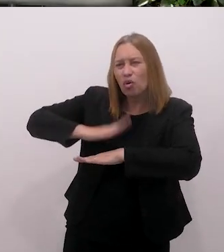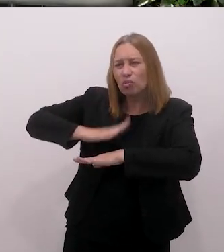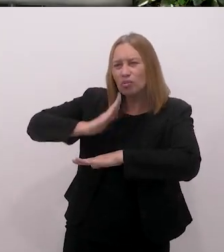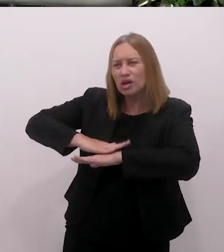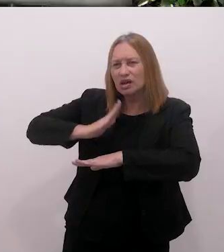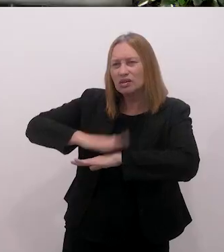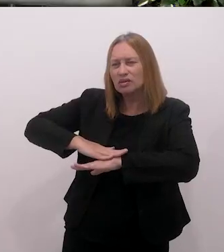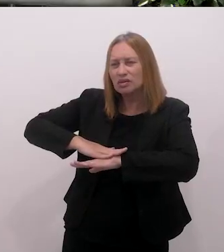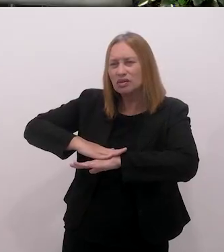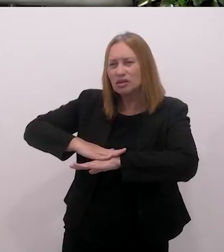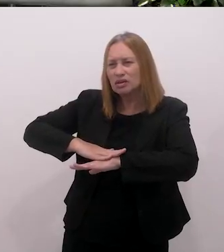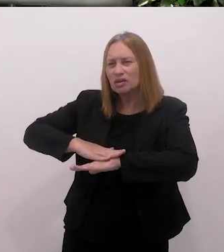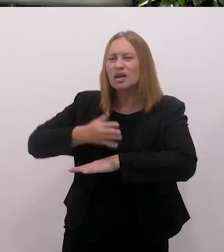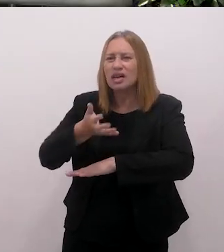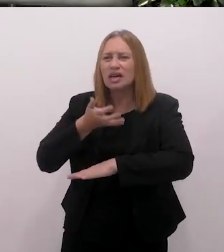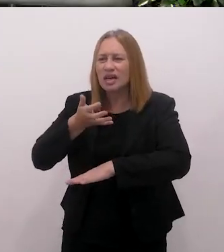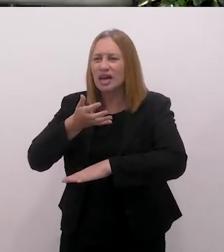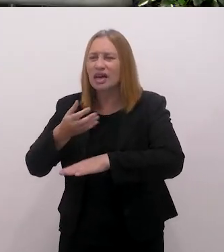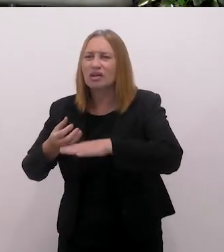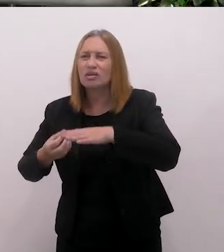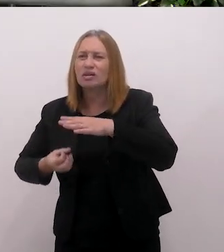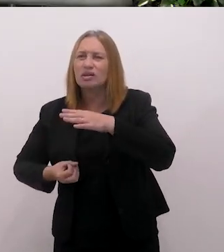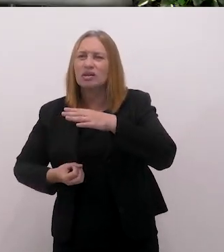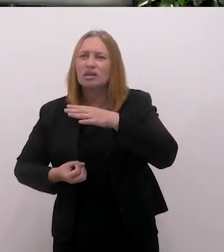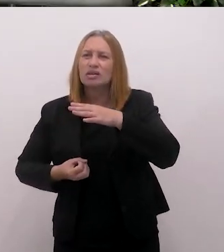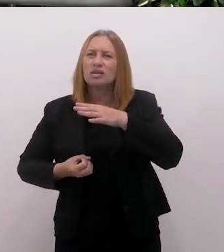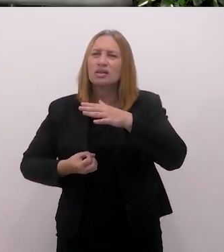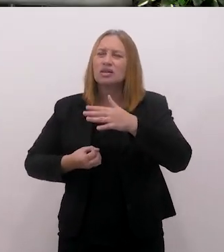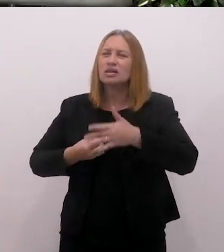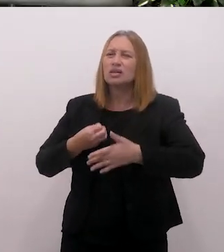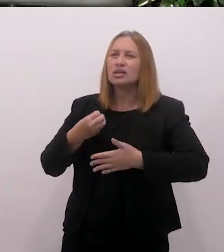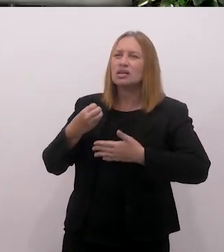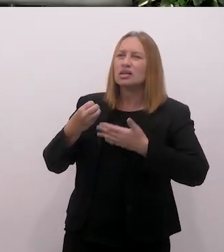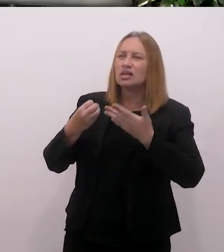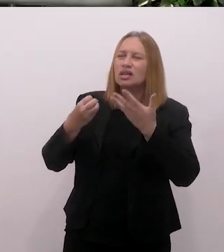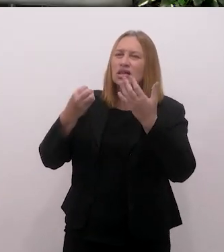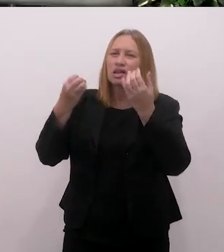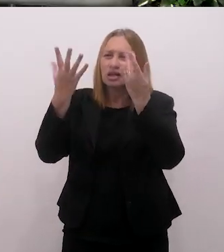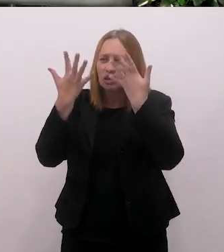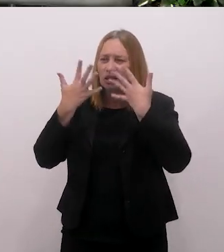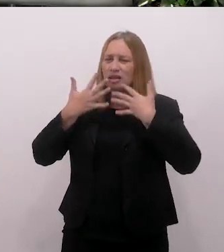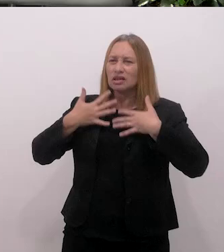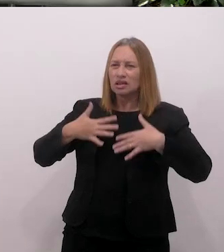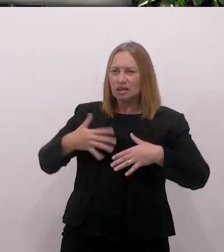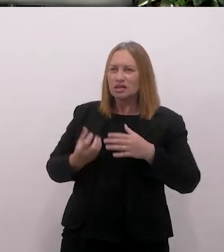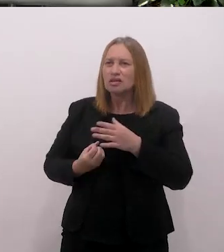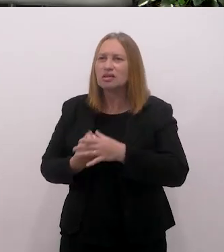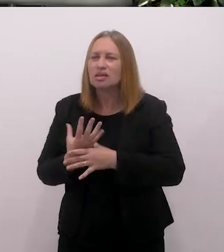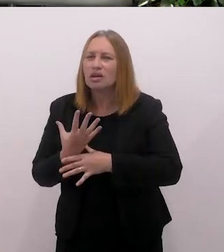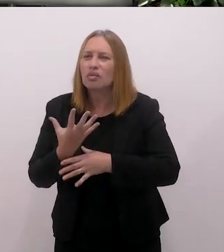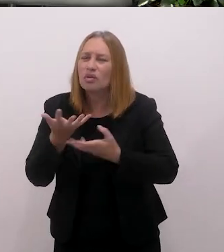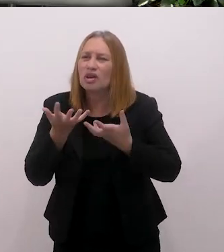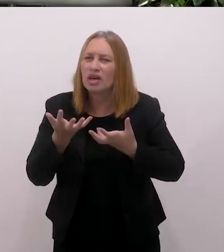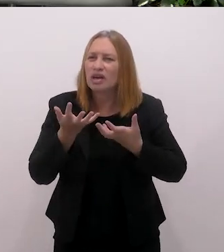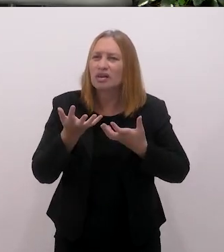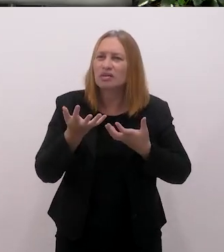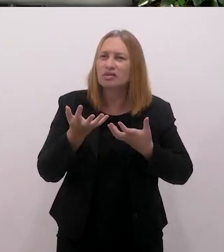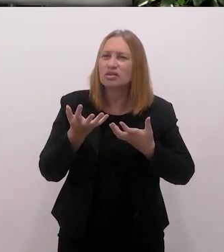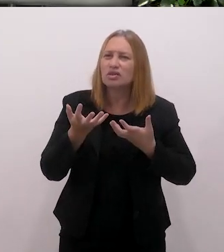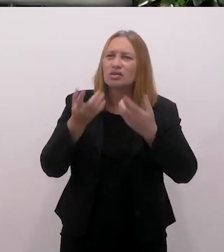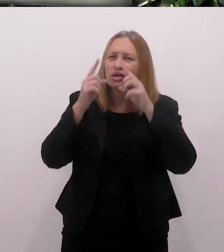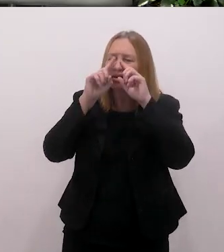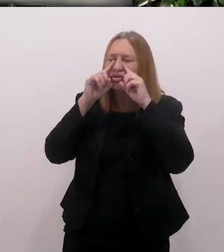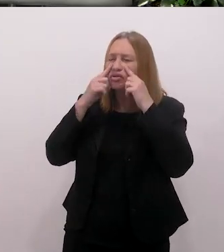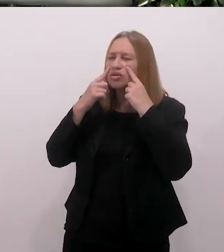manhã, nascendo, rompendo, rasgando, tomando o meu corpo. E então